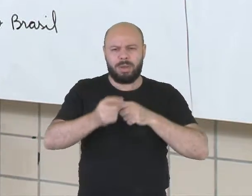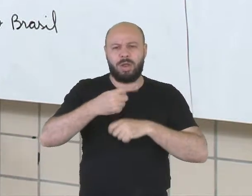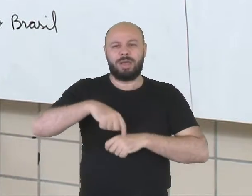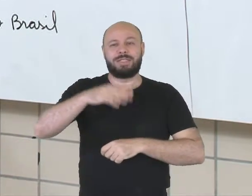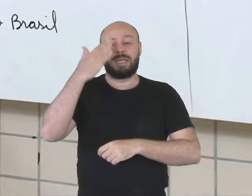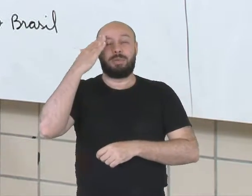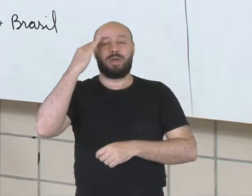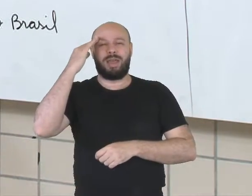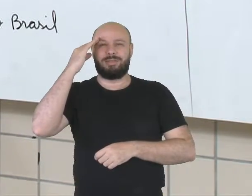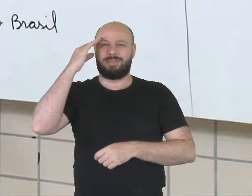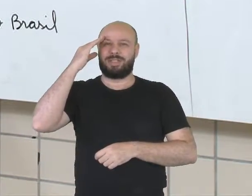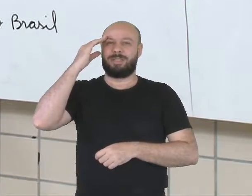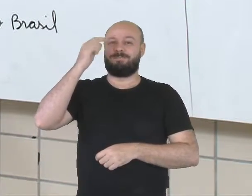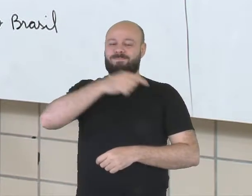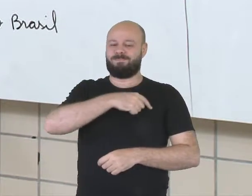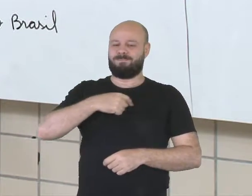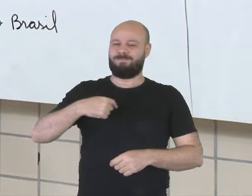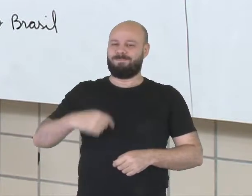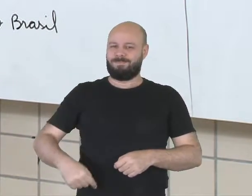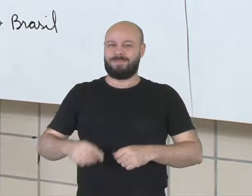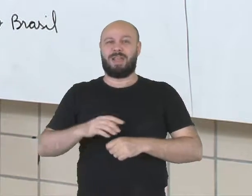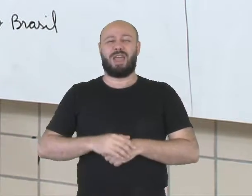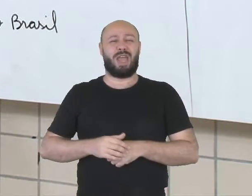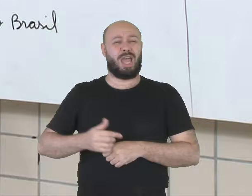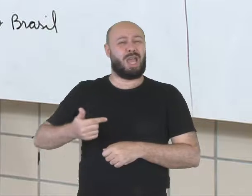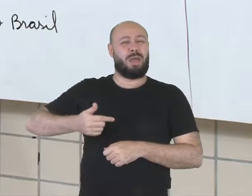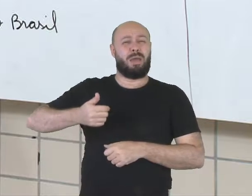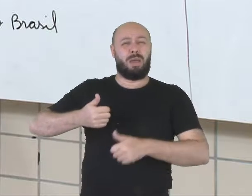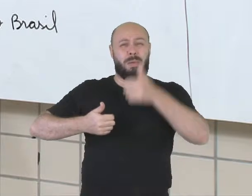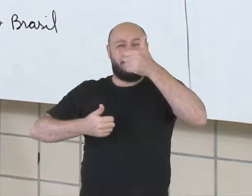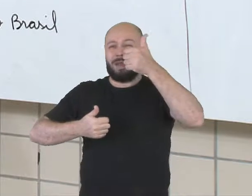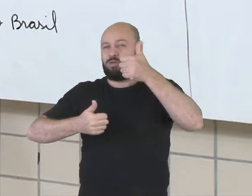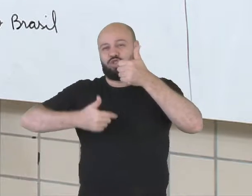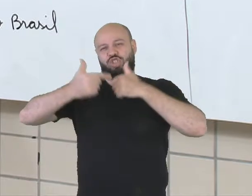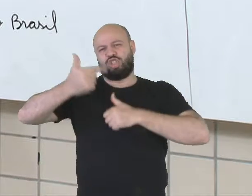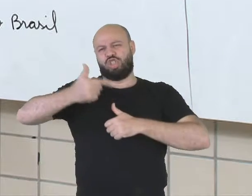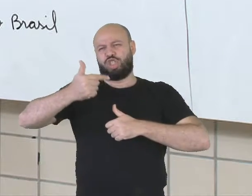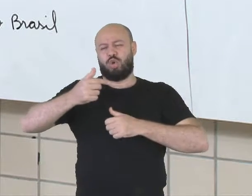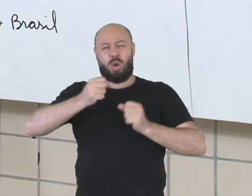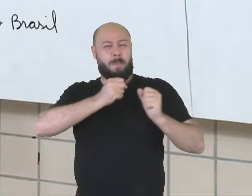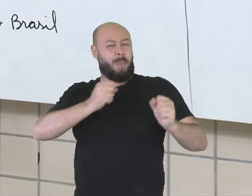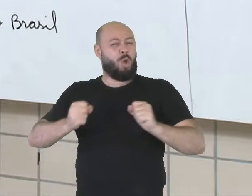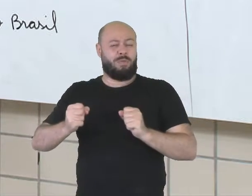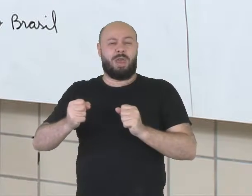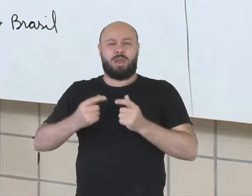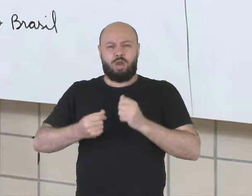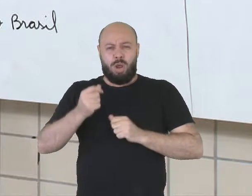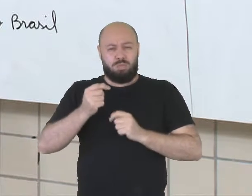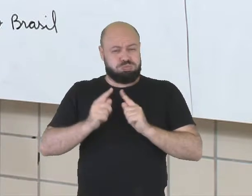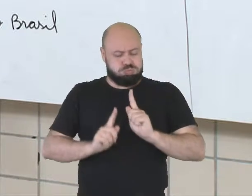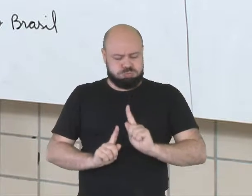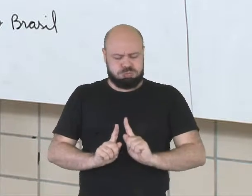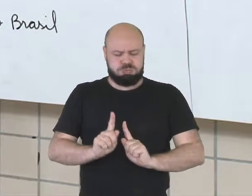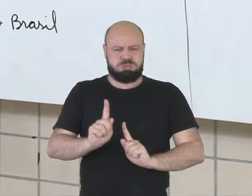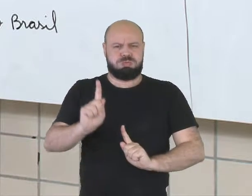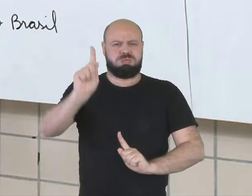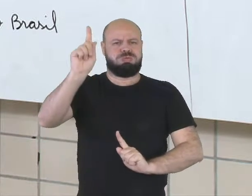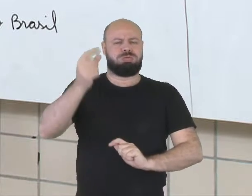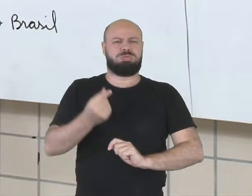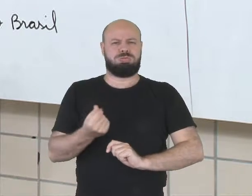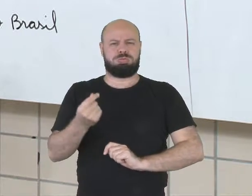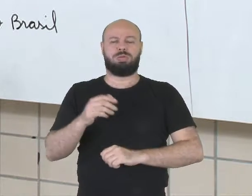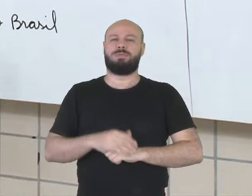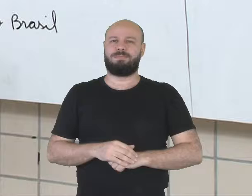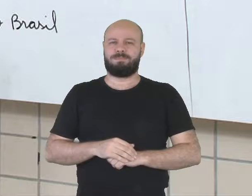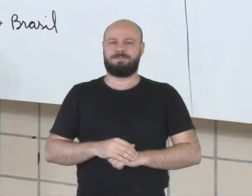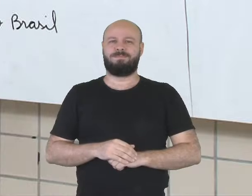falar sobre a China. Hoje, a segunda maior potência do mundo. A China está em ascensão econômica. Eles têm,